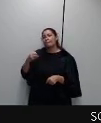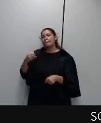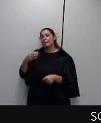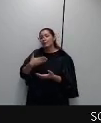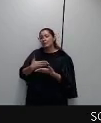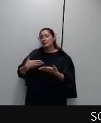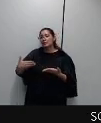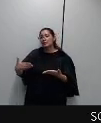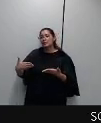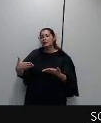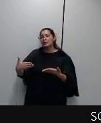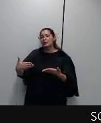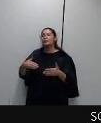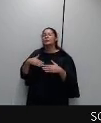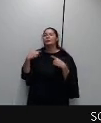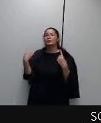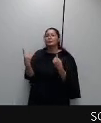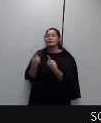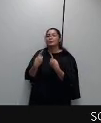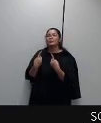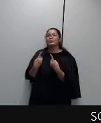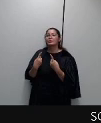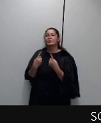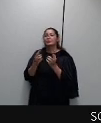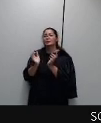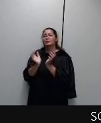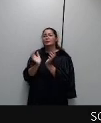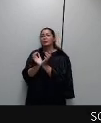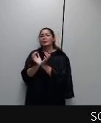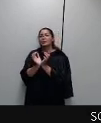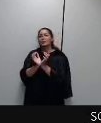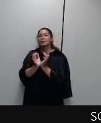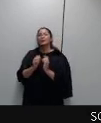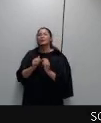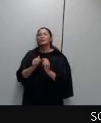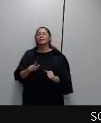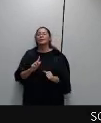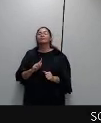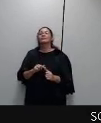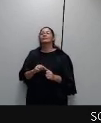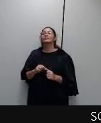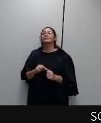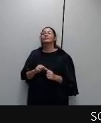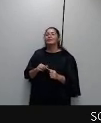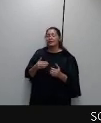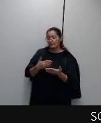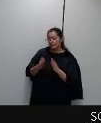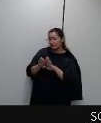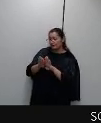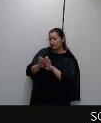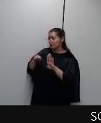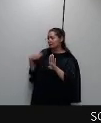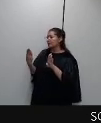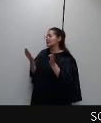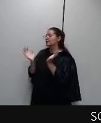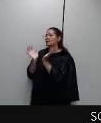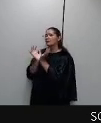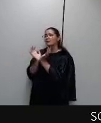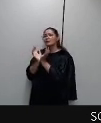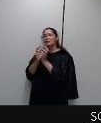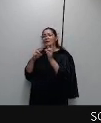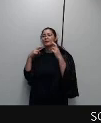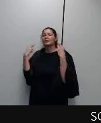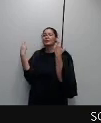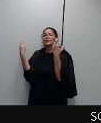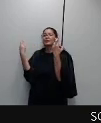Nunes Maia Filho Benedito Gonçalves Sérgio kukina a costa foi reaberta a sessão tendo como representante do Ministério